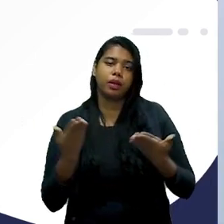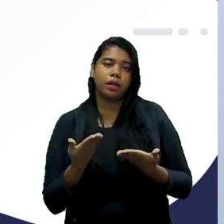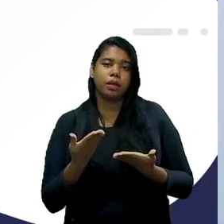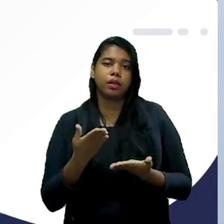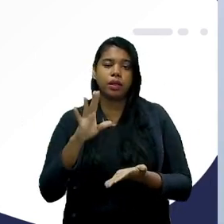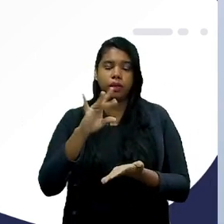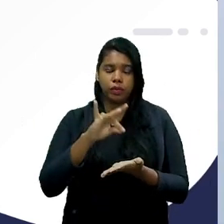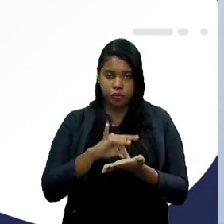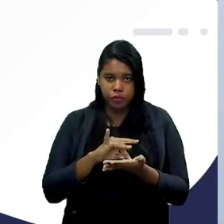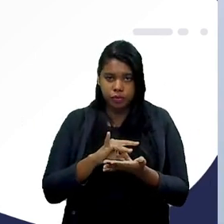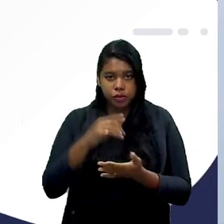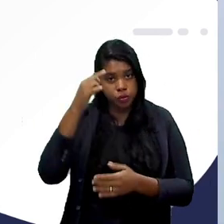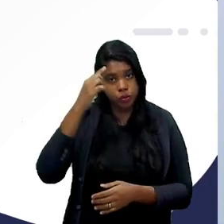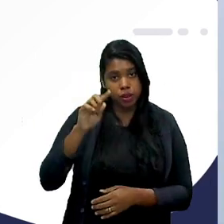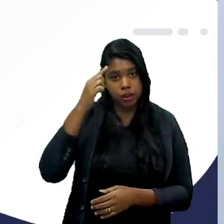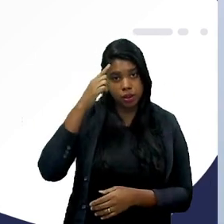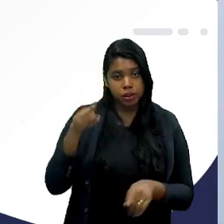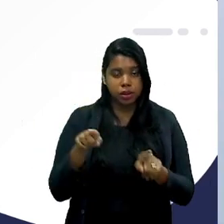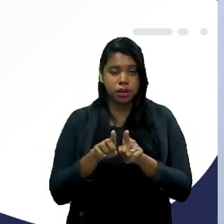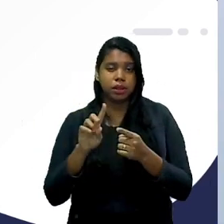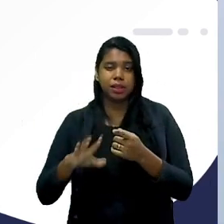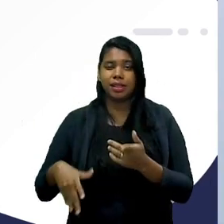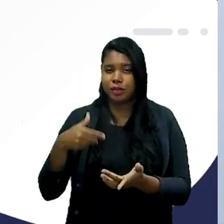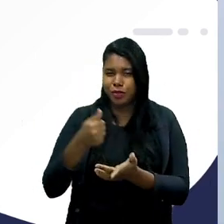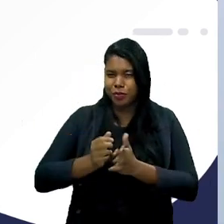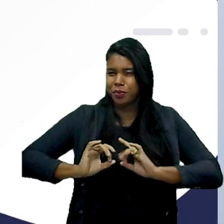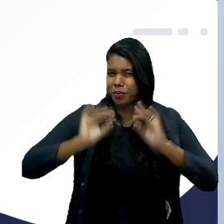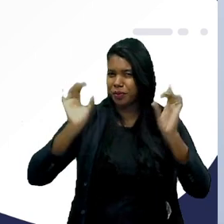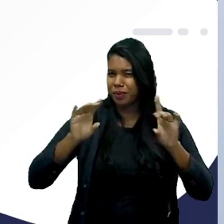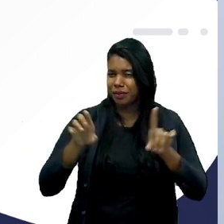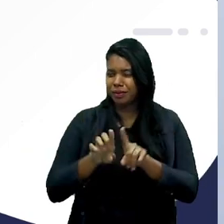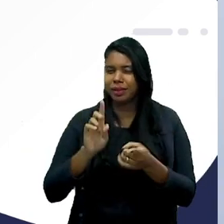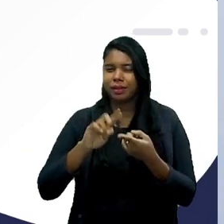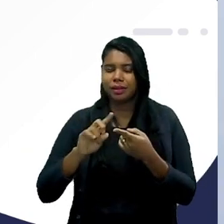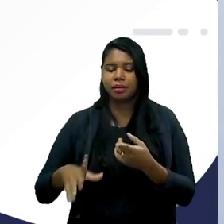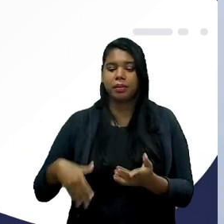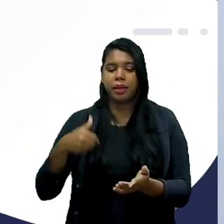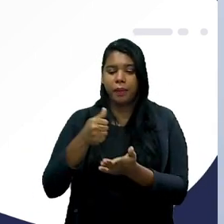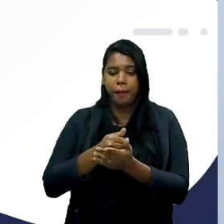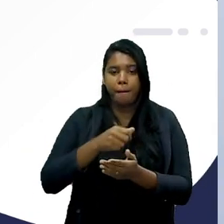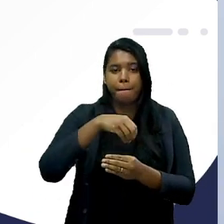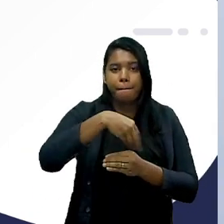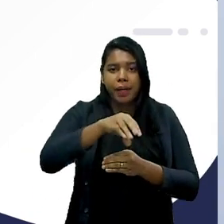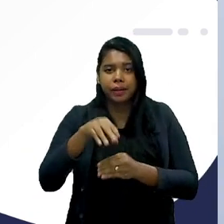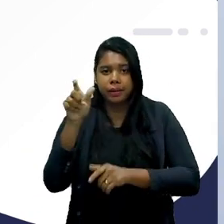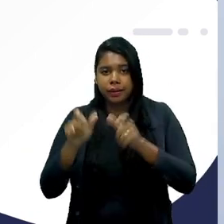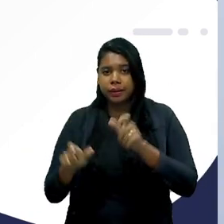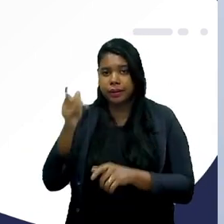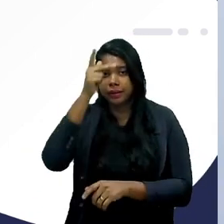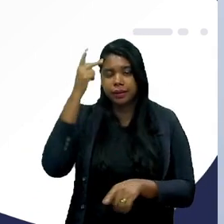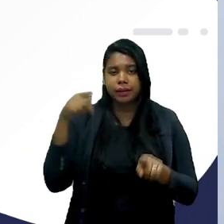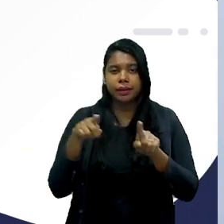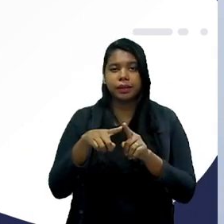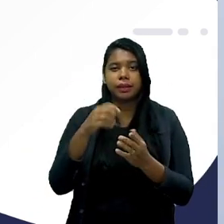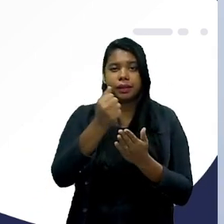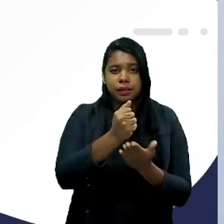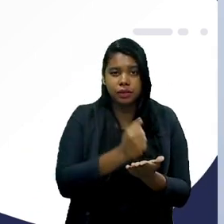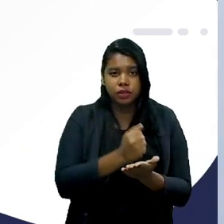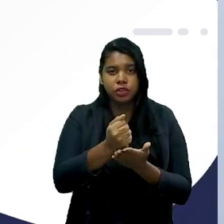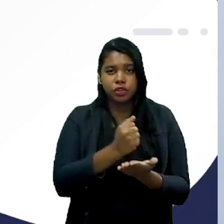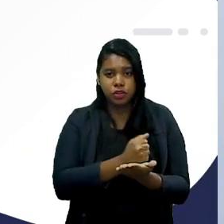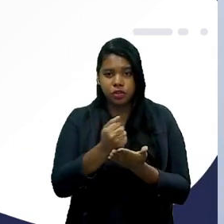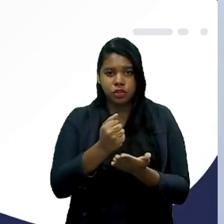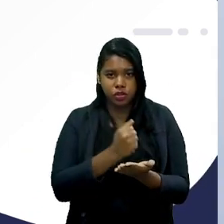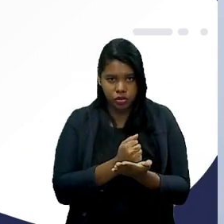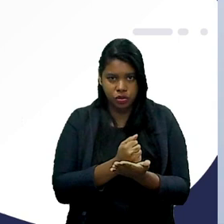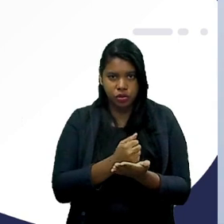tendo no dia a dia, nas compras e vendas, pagamentos e recebimentos, eu vou registrando nesse fluxo de caixa.